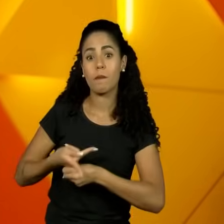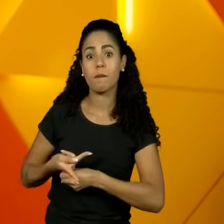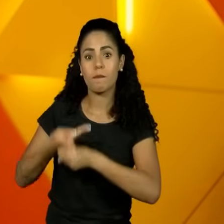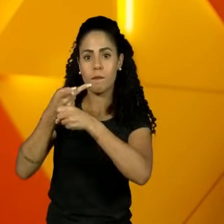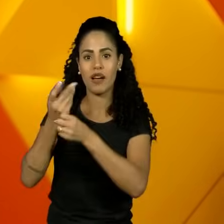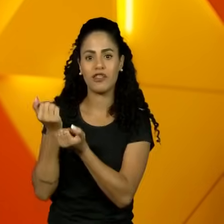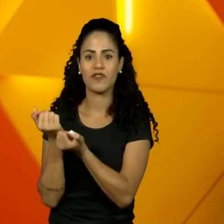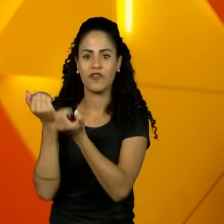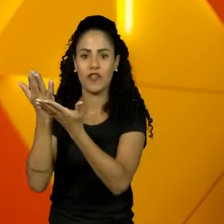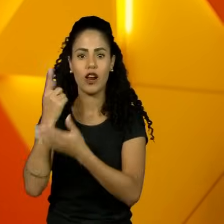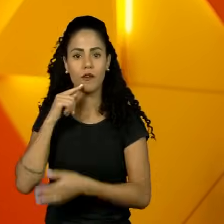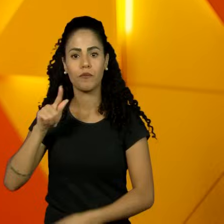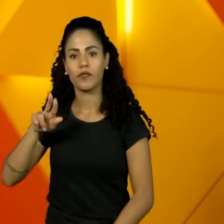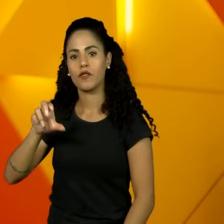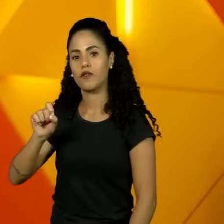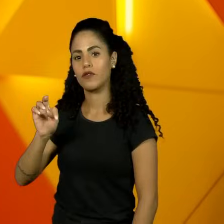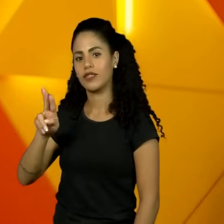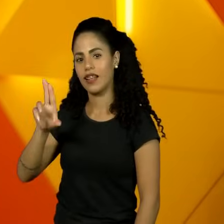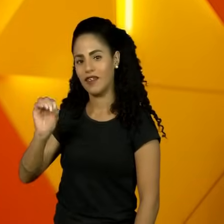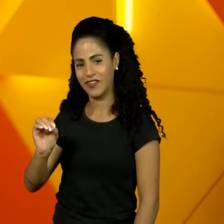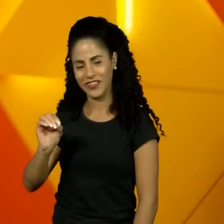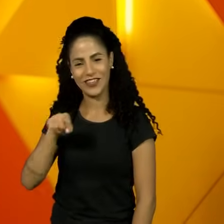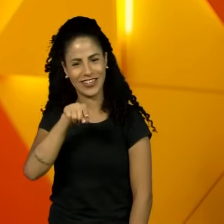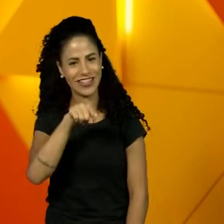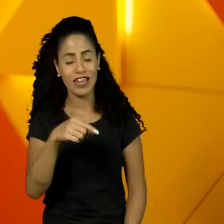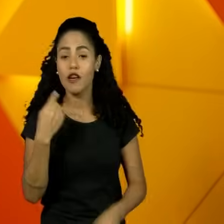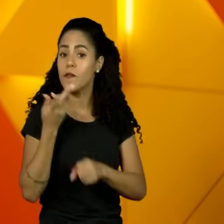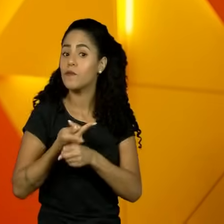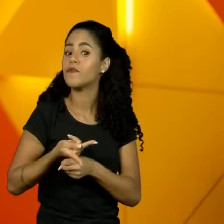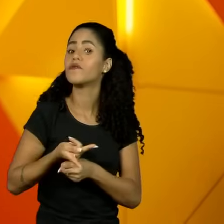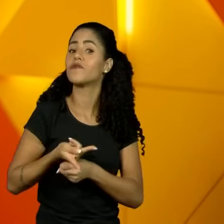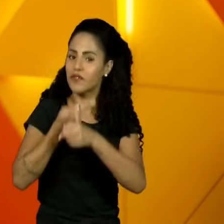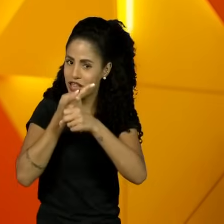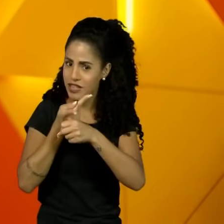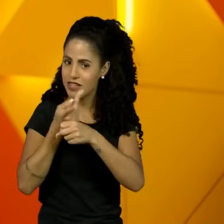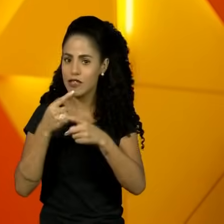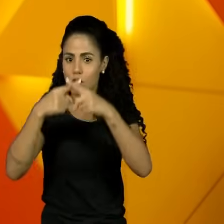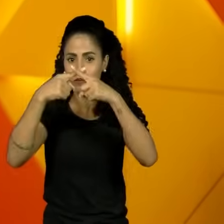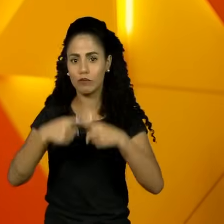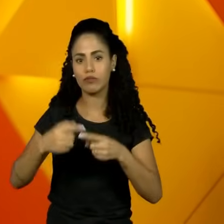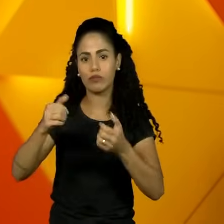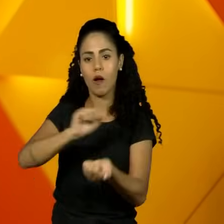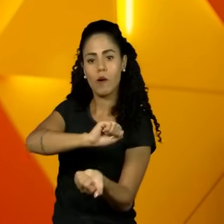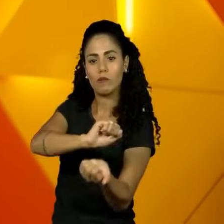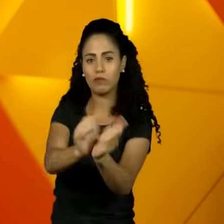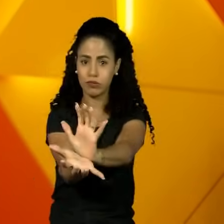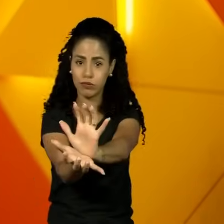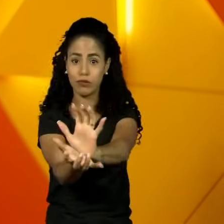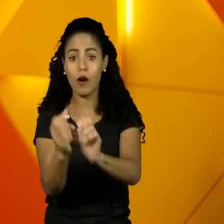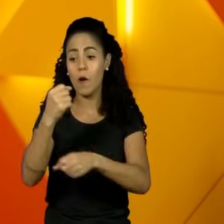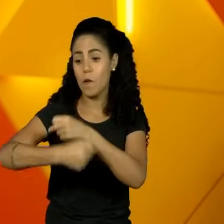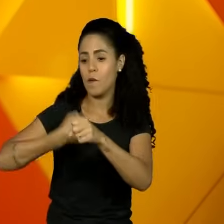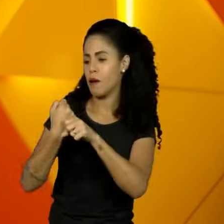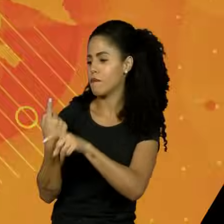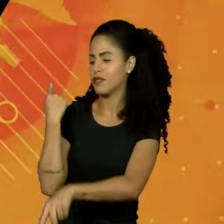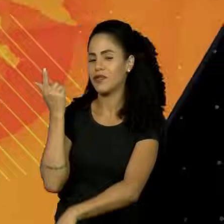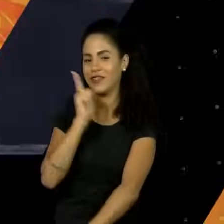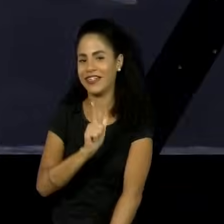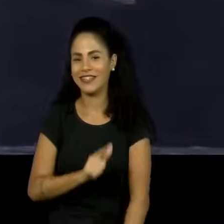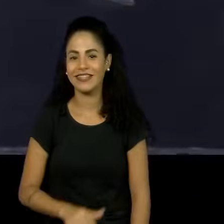internacional? Bora, Gustavo Page, vencedor do Mundial de Mortal Kombat no ano passado.